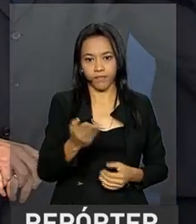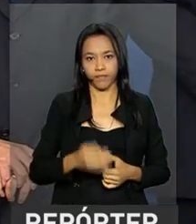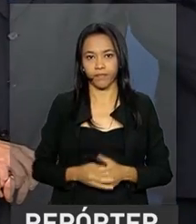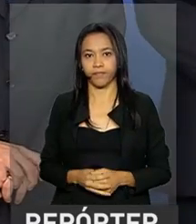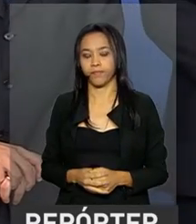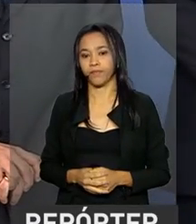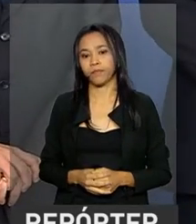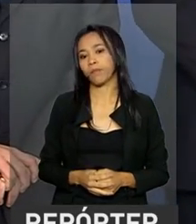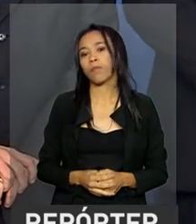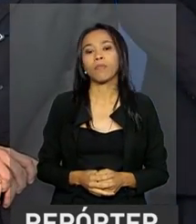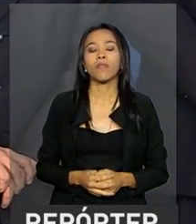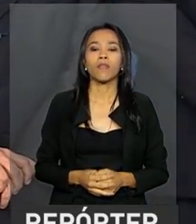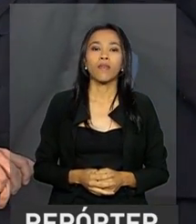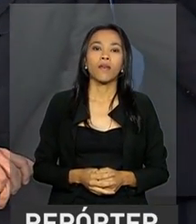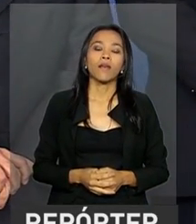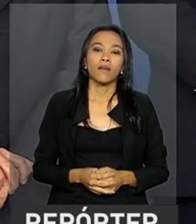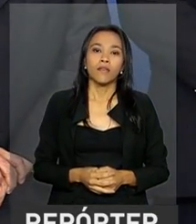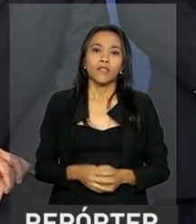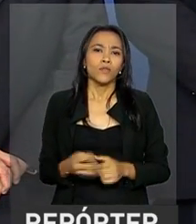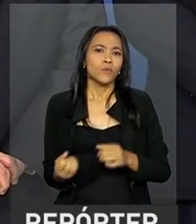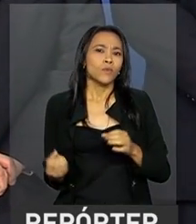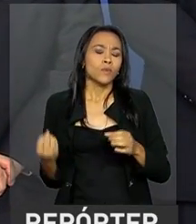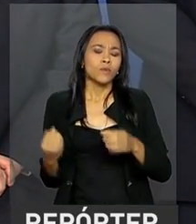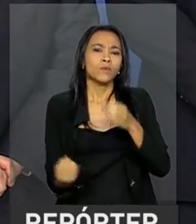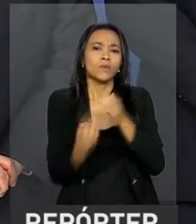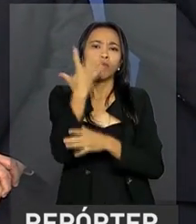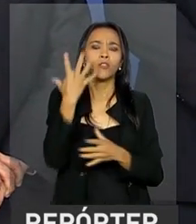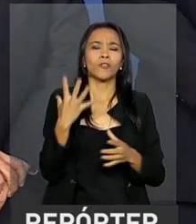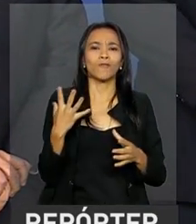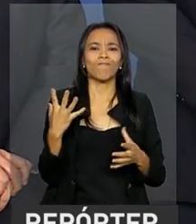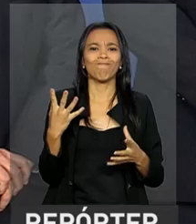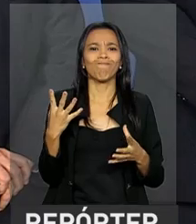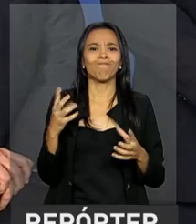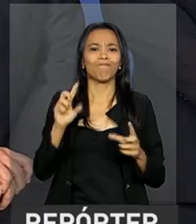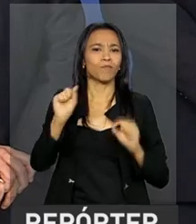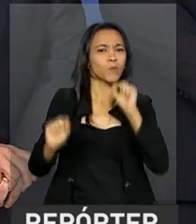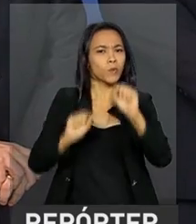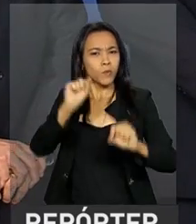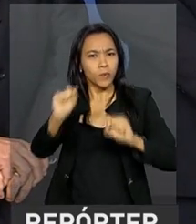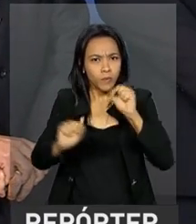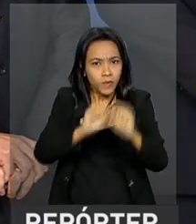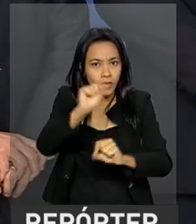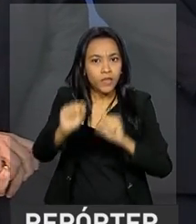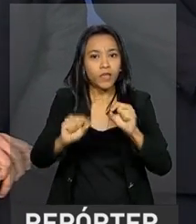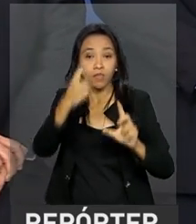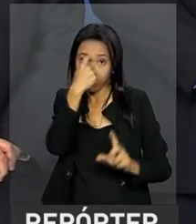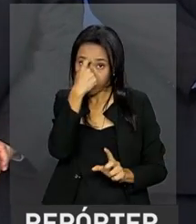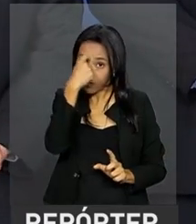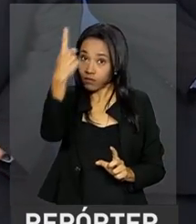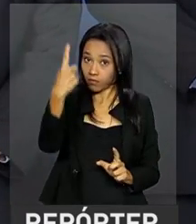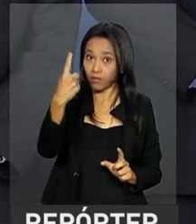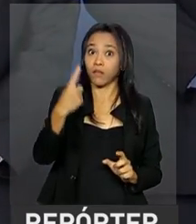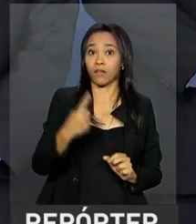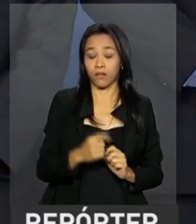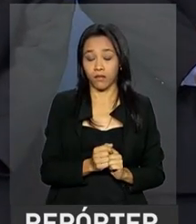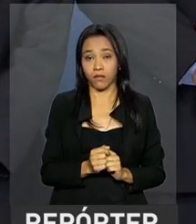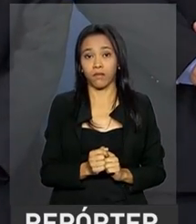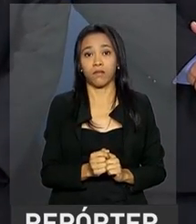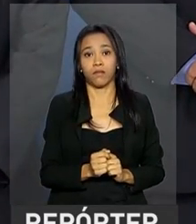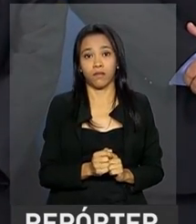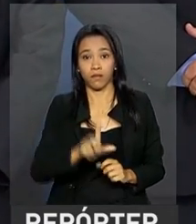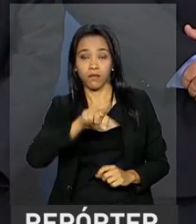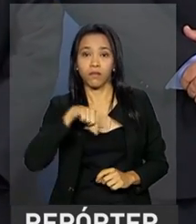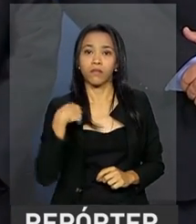Planalto surgiu com grande com grande força a ideia de que